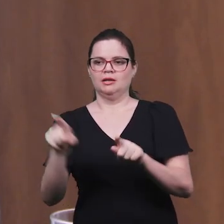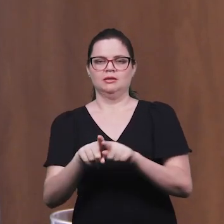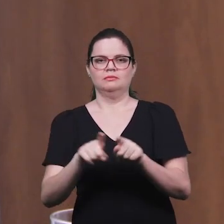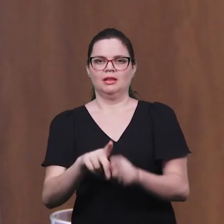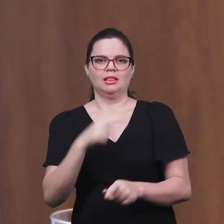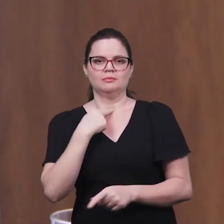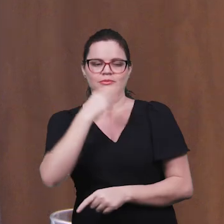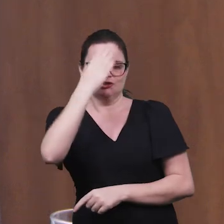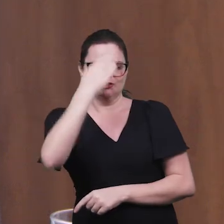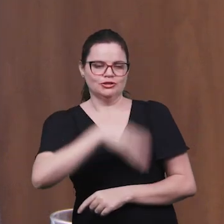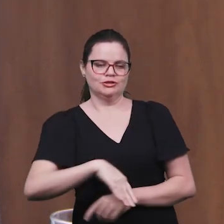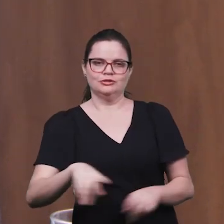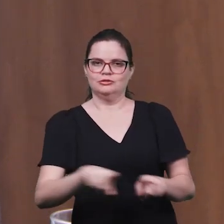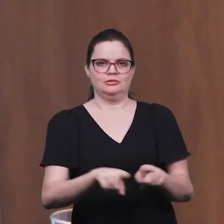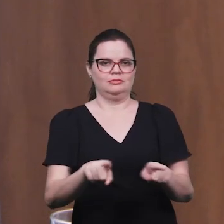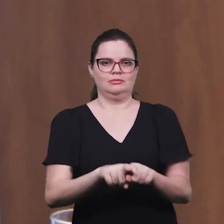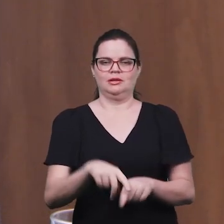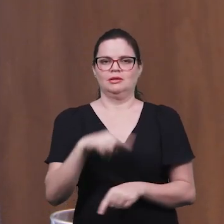não podia